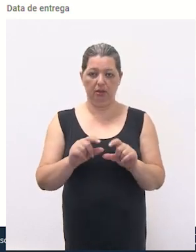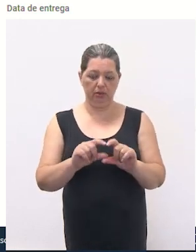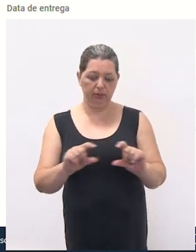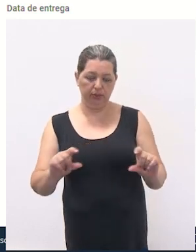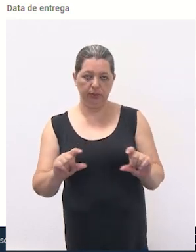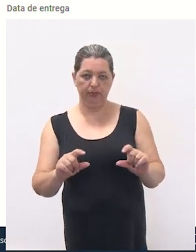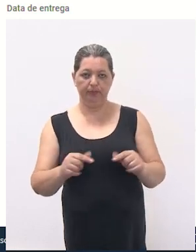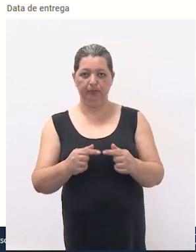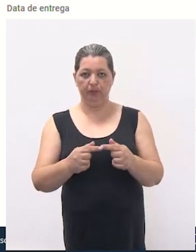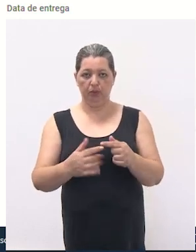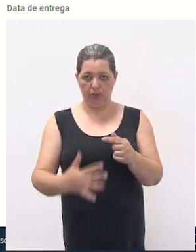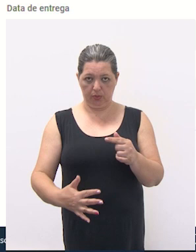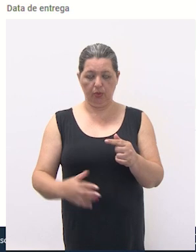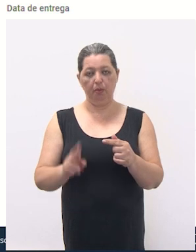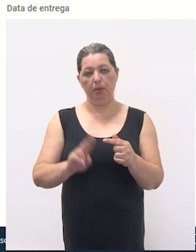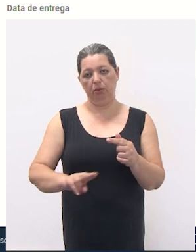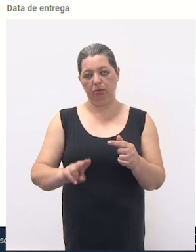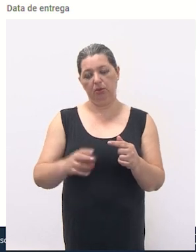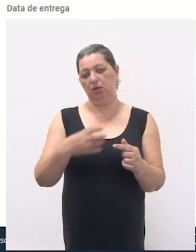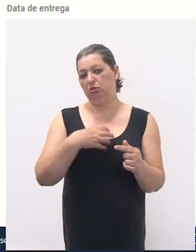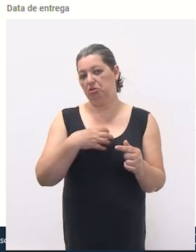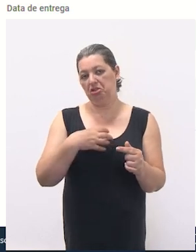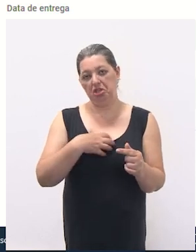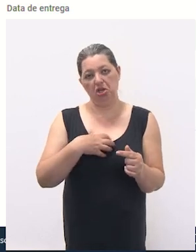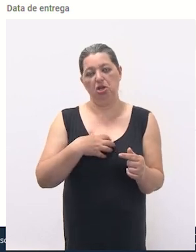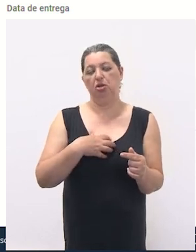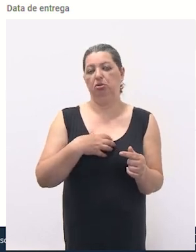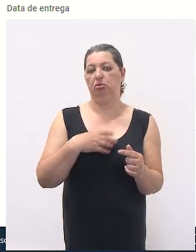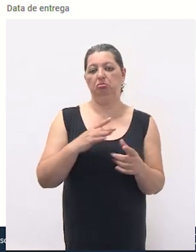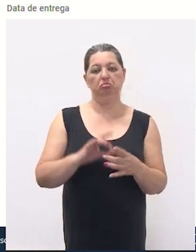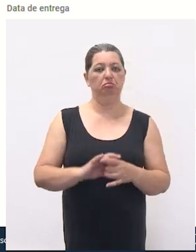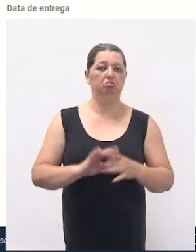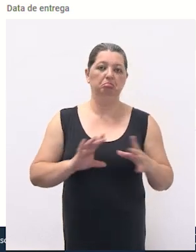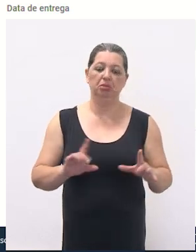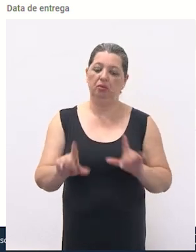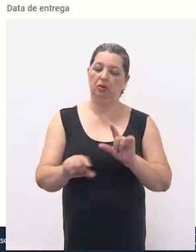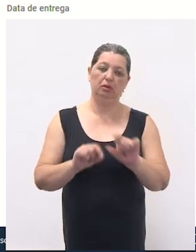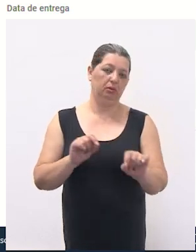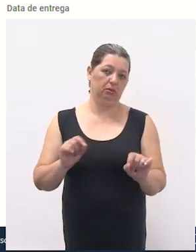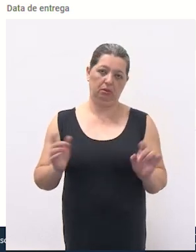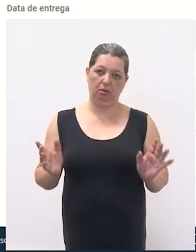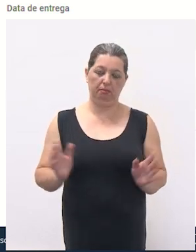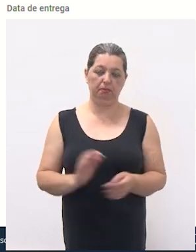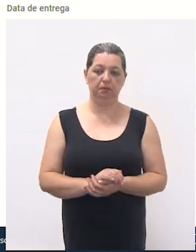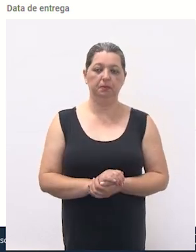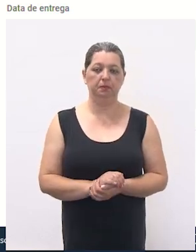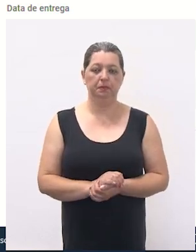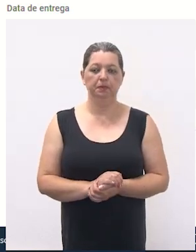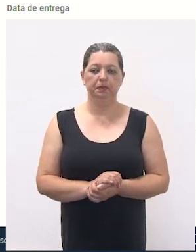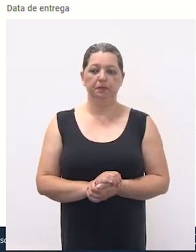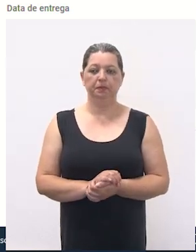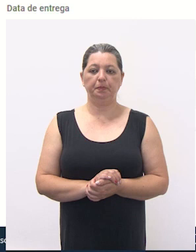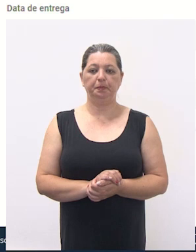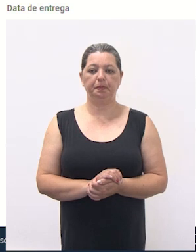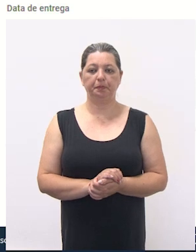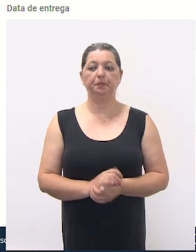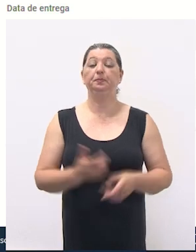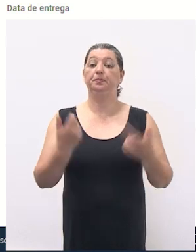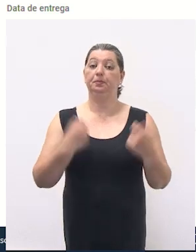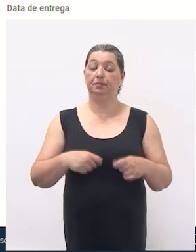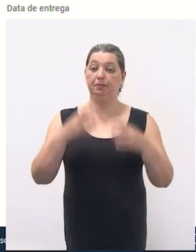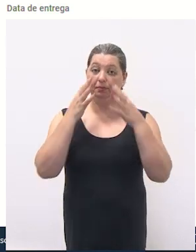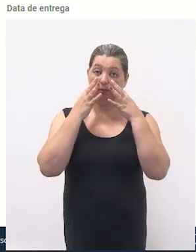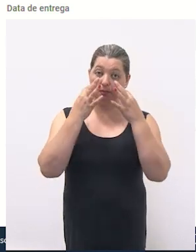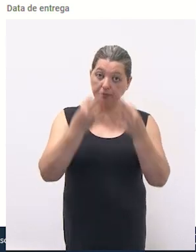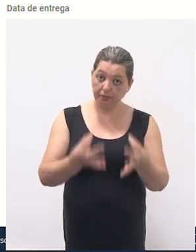Google, né, para você utilizar da forma que você tiver disponível, né? Lembrando aí, tomando bastante cuidado com a questão dos